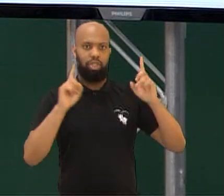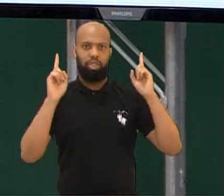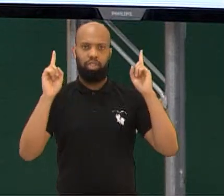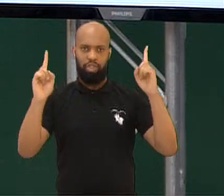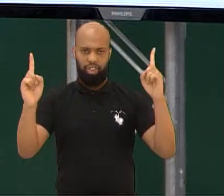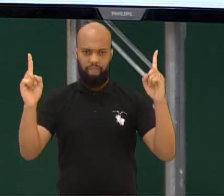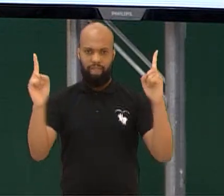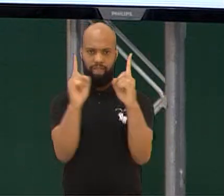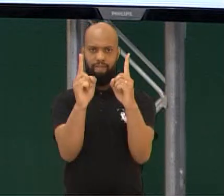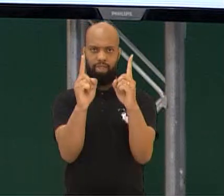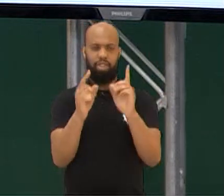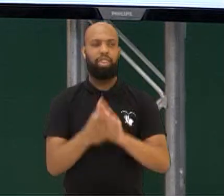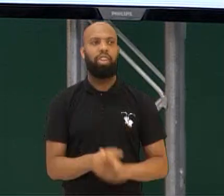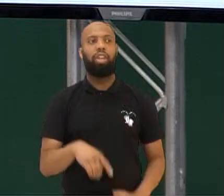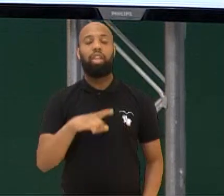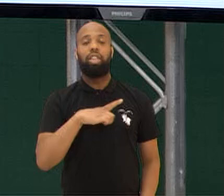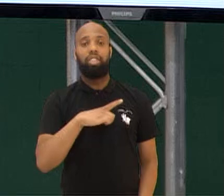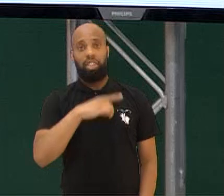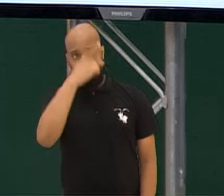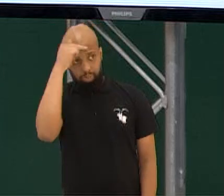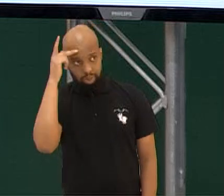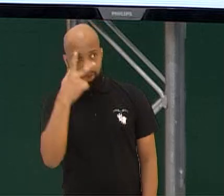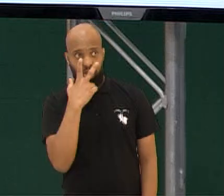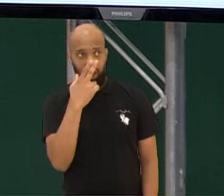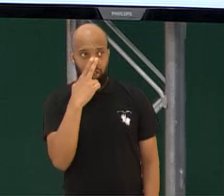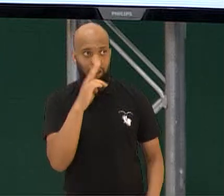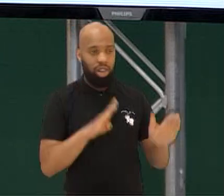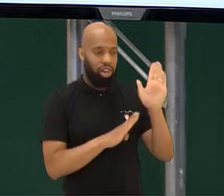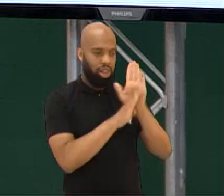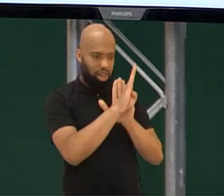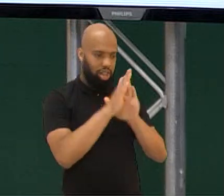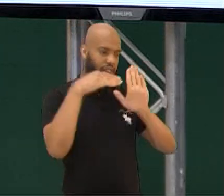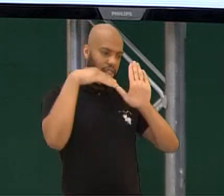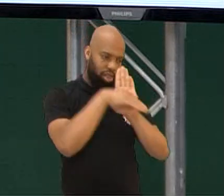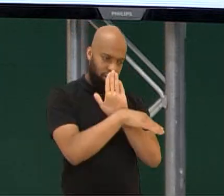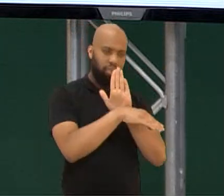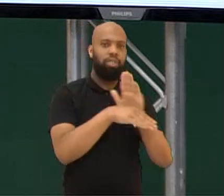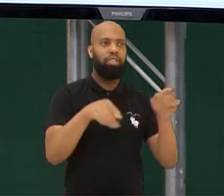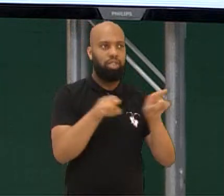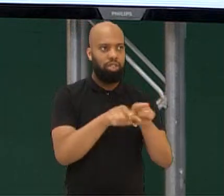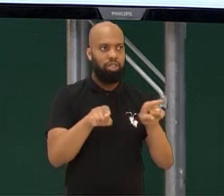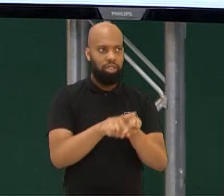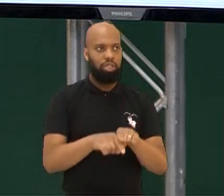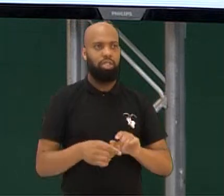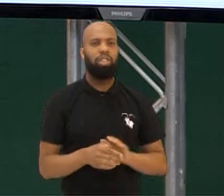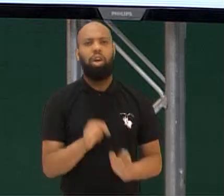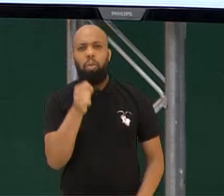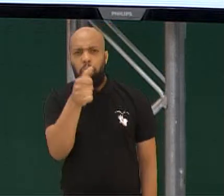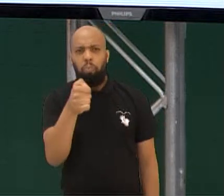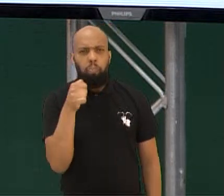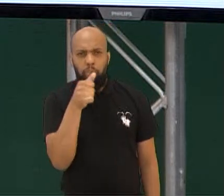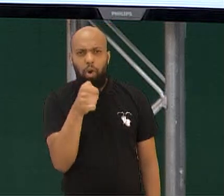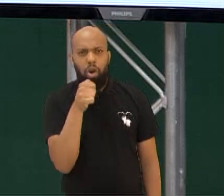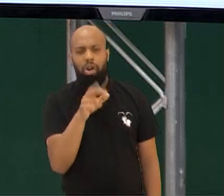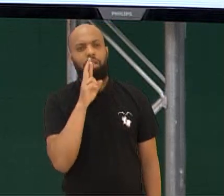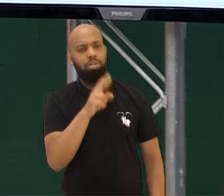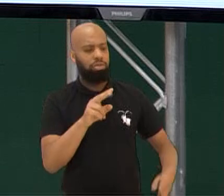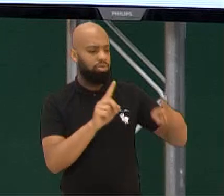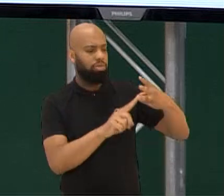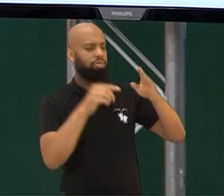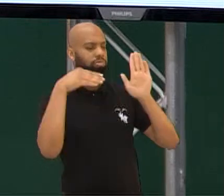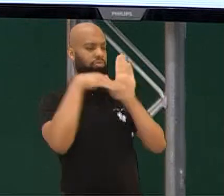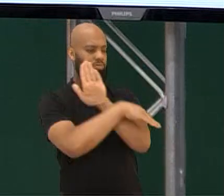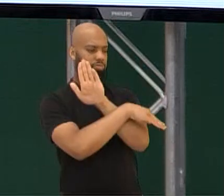de uma repetição. Tem um pessoal ainda achando que é o crescimento de uma função e pouquinhos, né, bem poucos, achando que é o